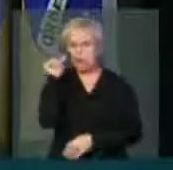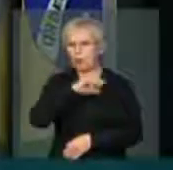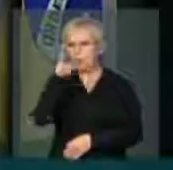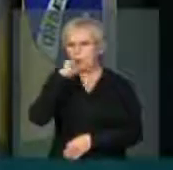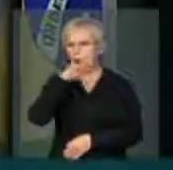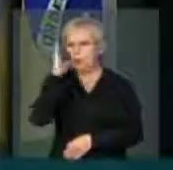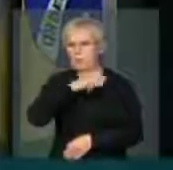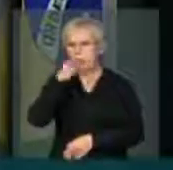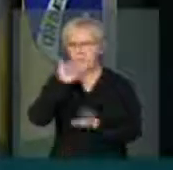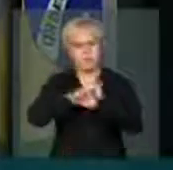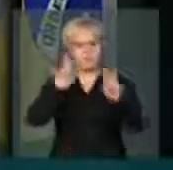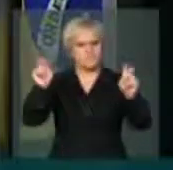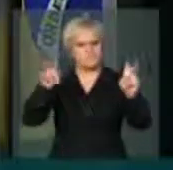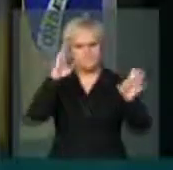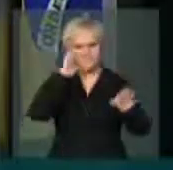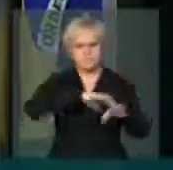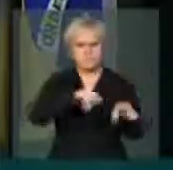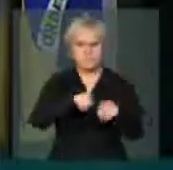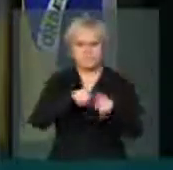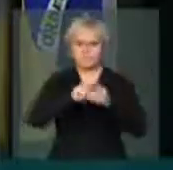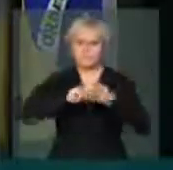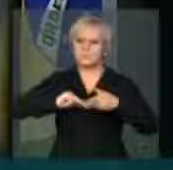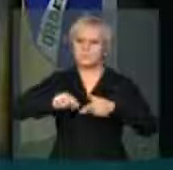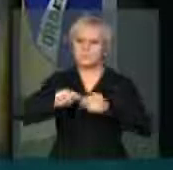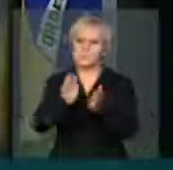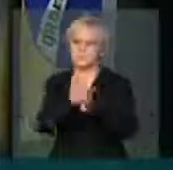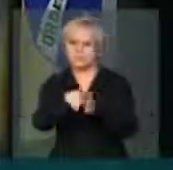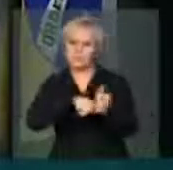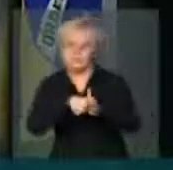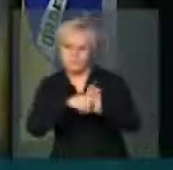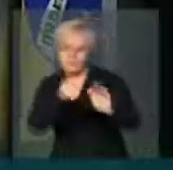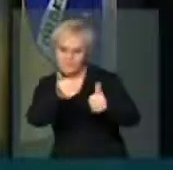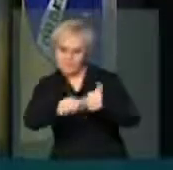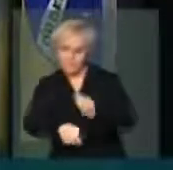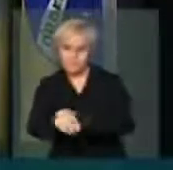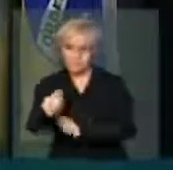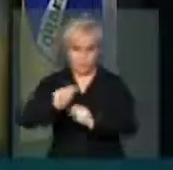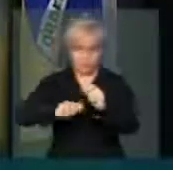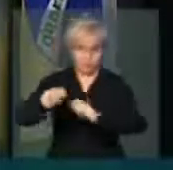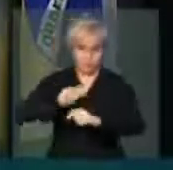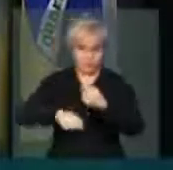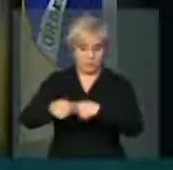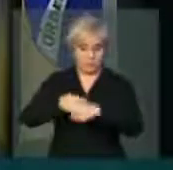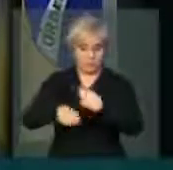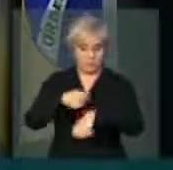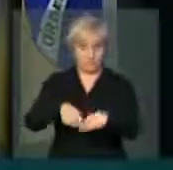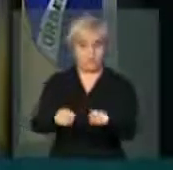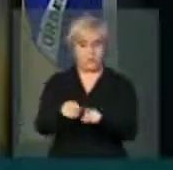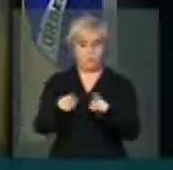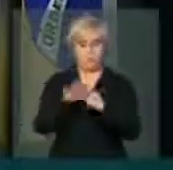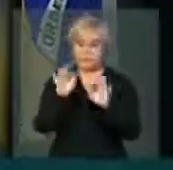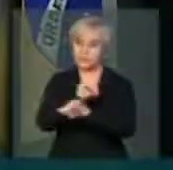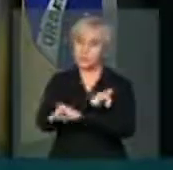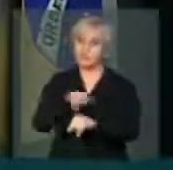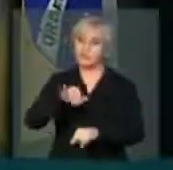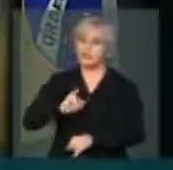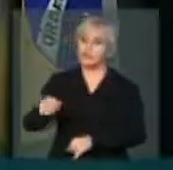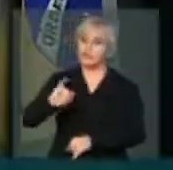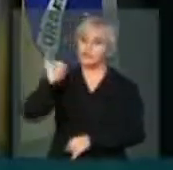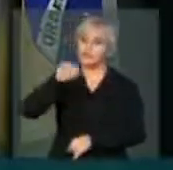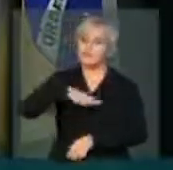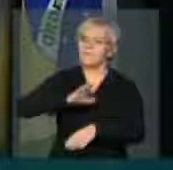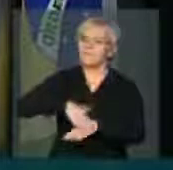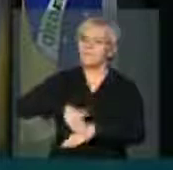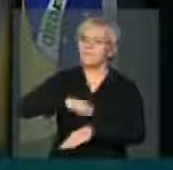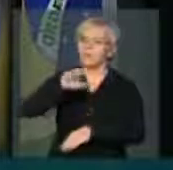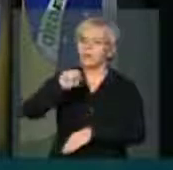o Estadão também de hoje, os analistas do mercado já estimam inflação acima de